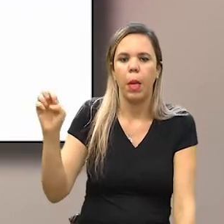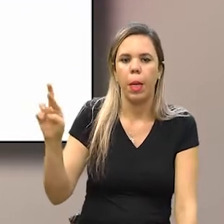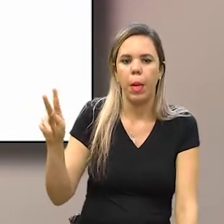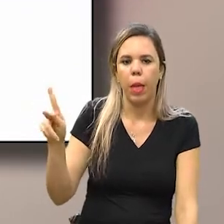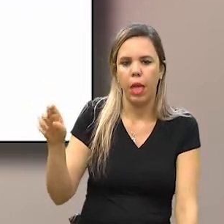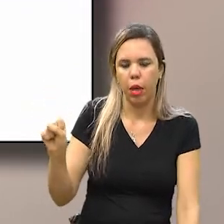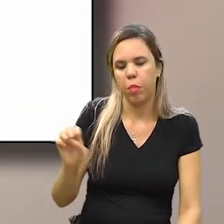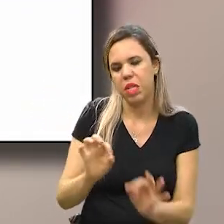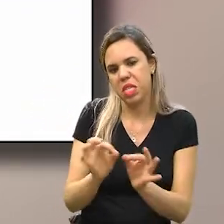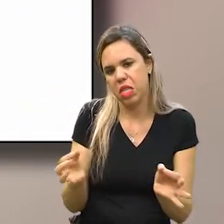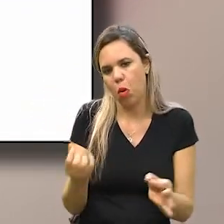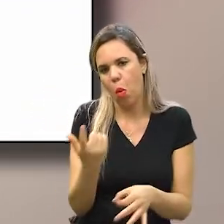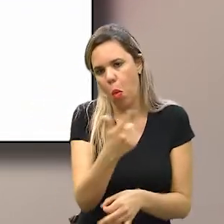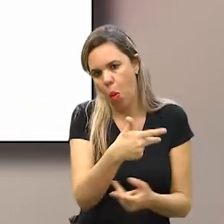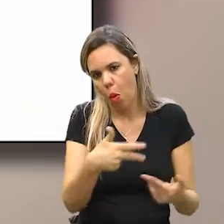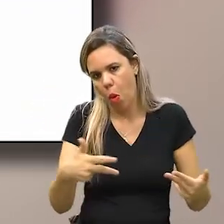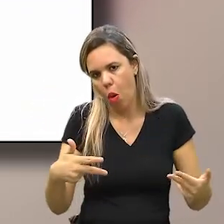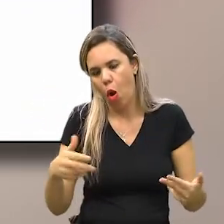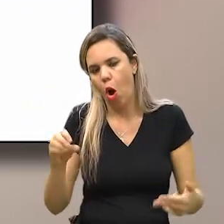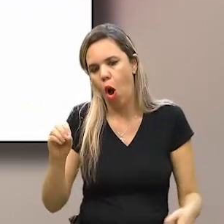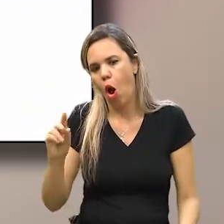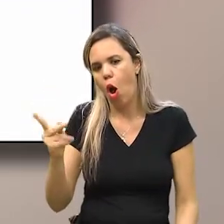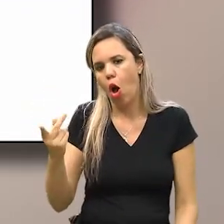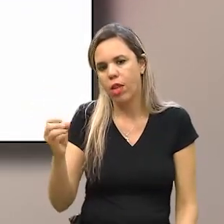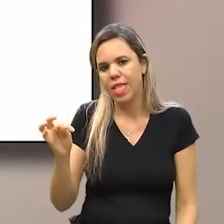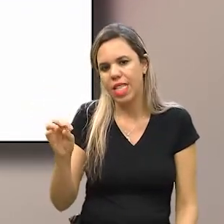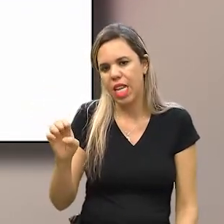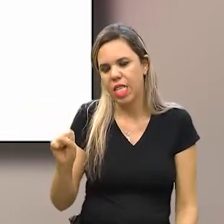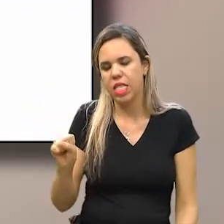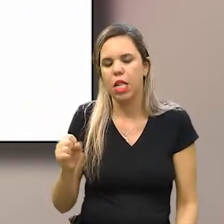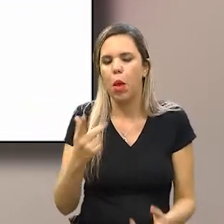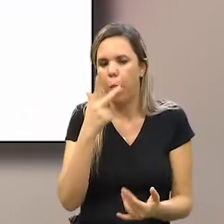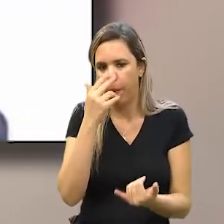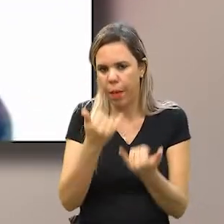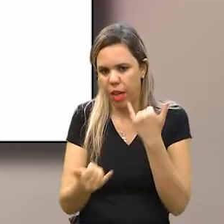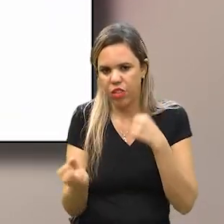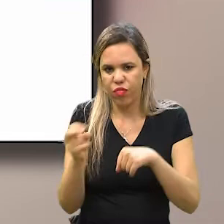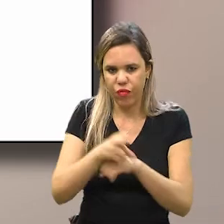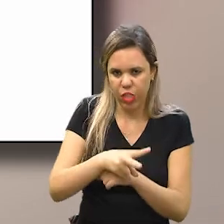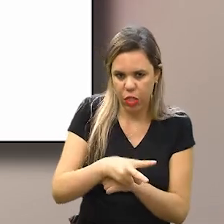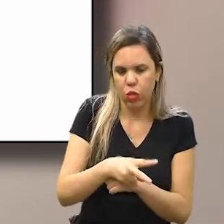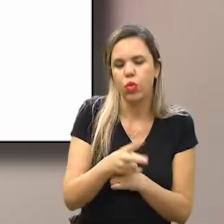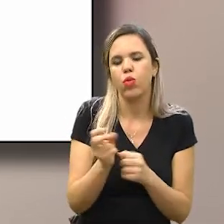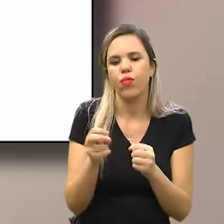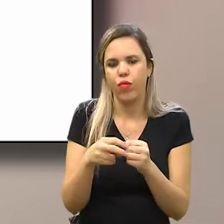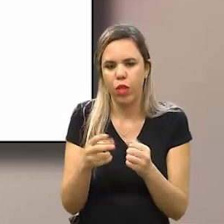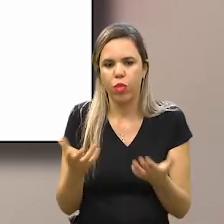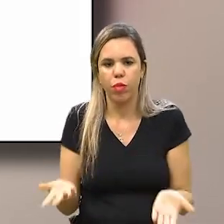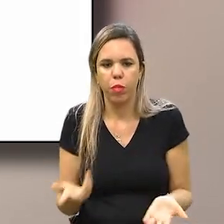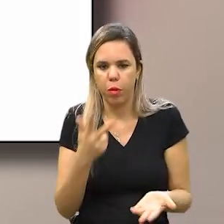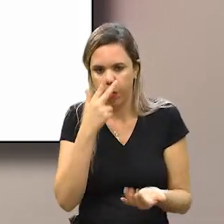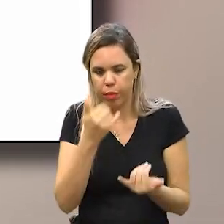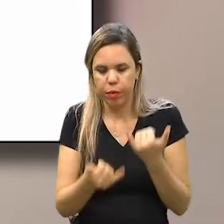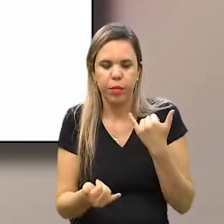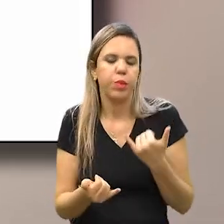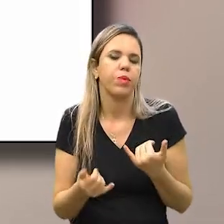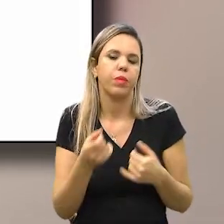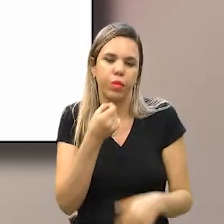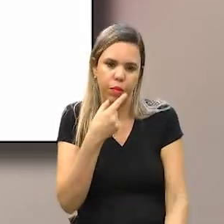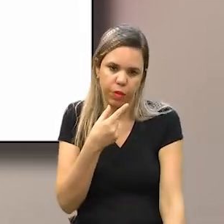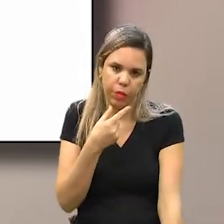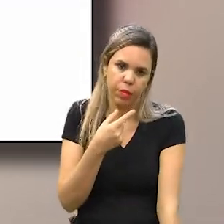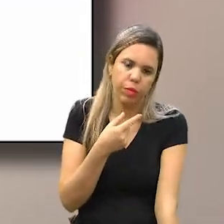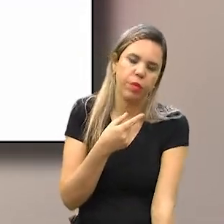do herpes simples, quanto o vírus do herpes zoster. Eles são vírus parecidos, não são o mesmo vírus, mas são parecidos. E